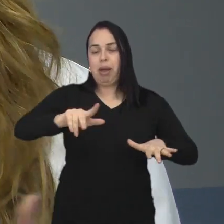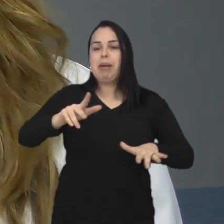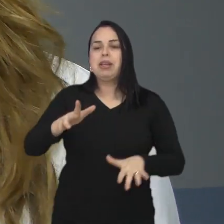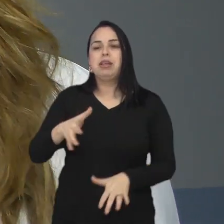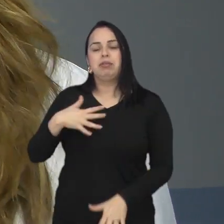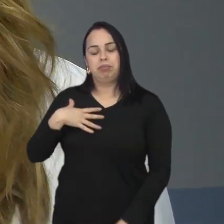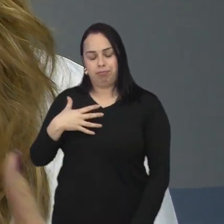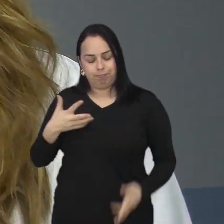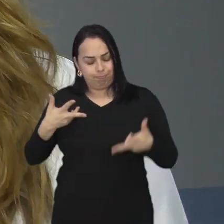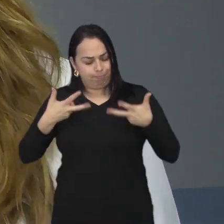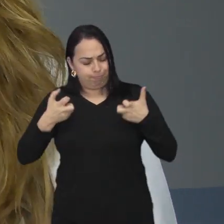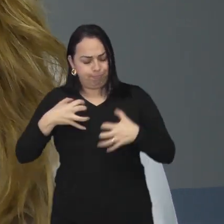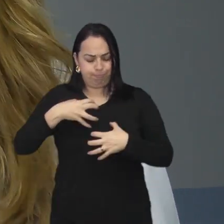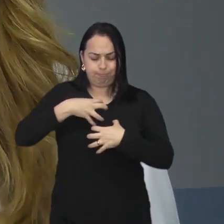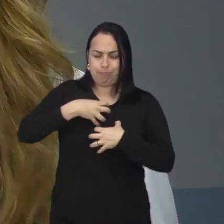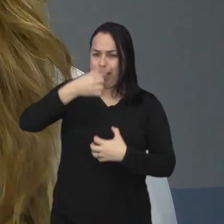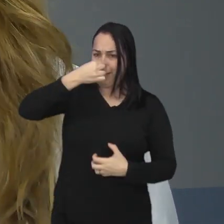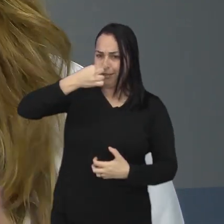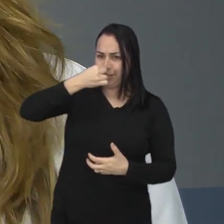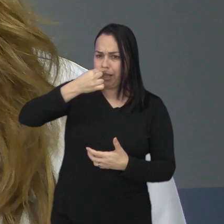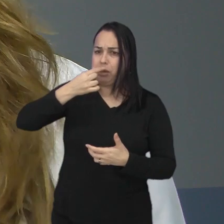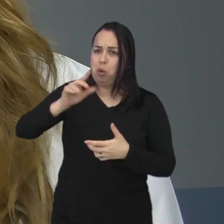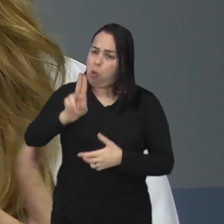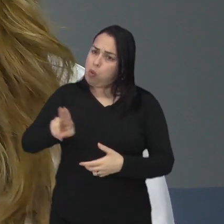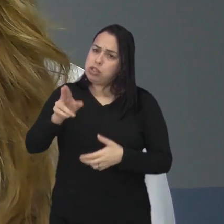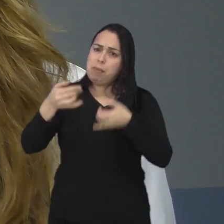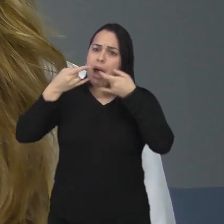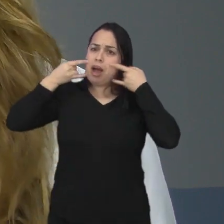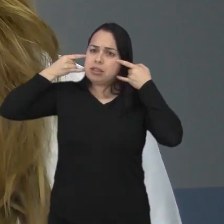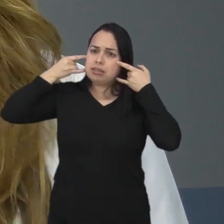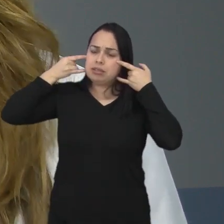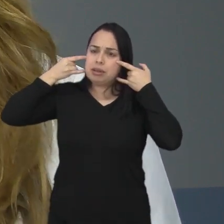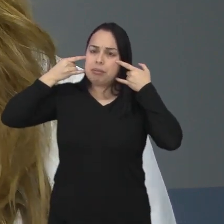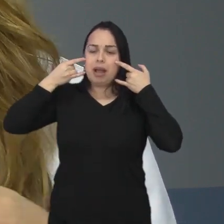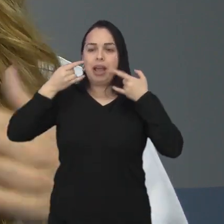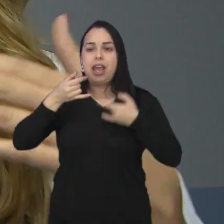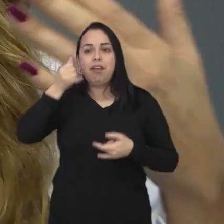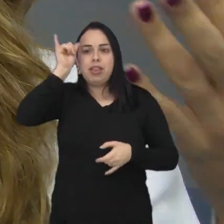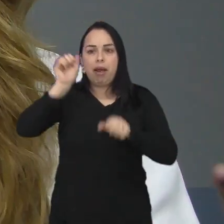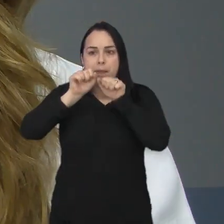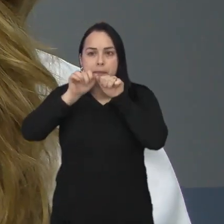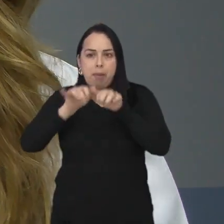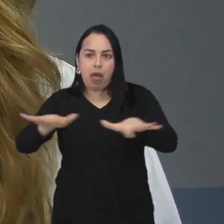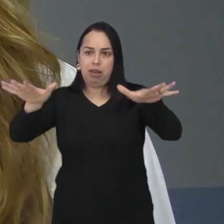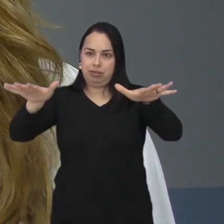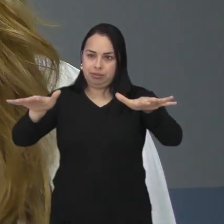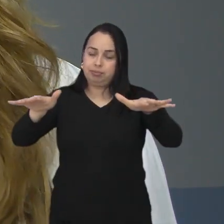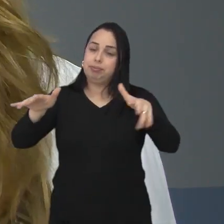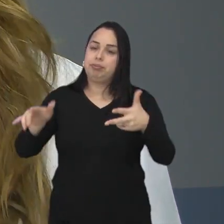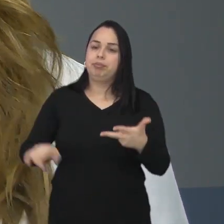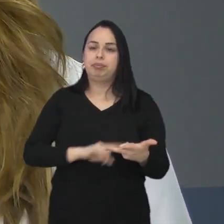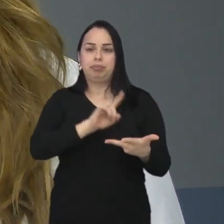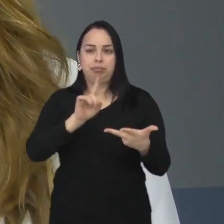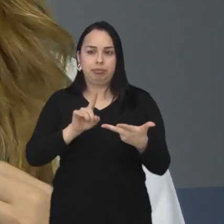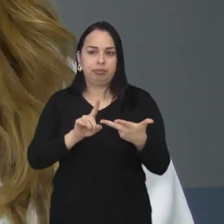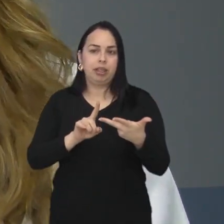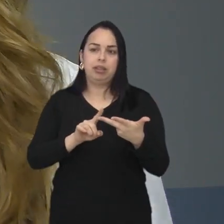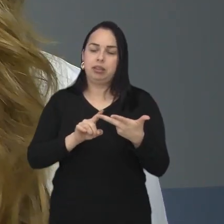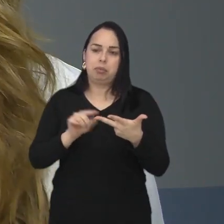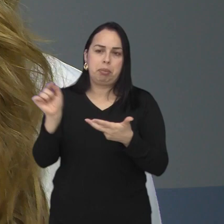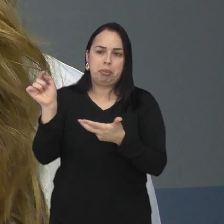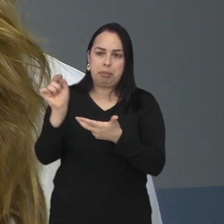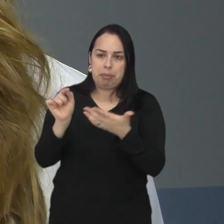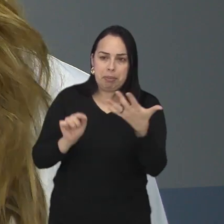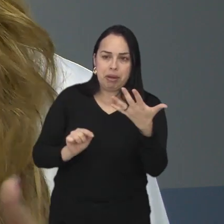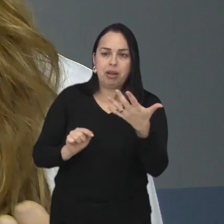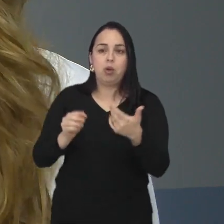você está doente, você percebeu que você está resfriado, está doente, usa máscara, para não deixar essa propagação maior da doença, E todas